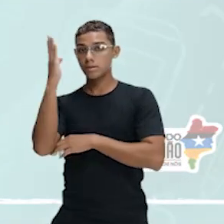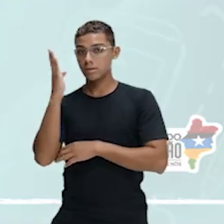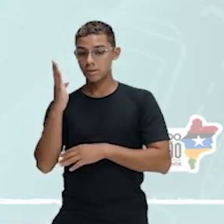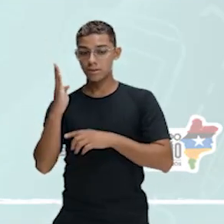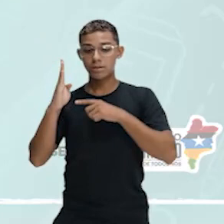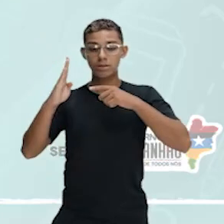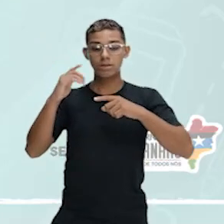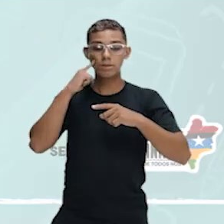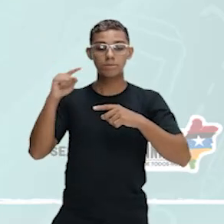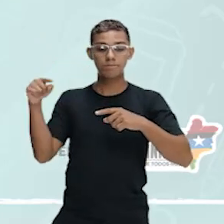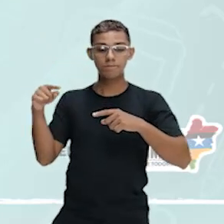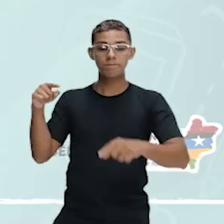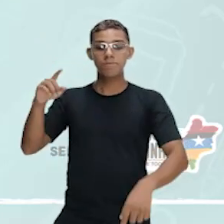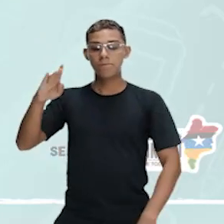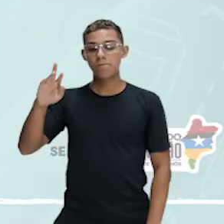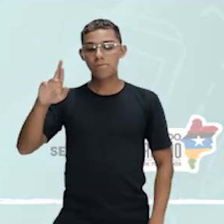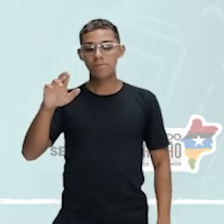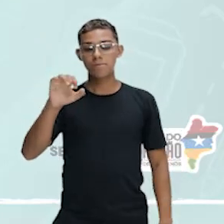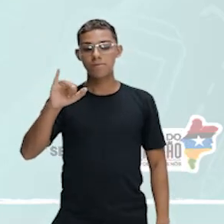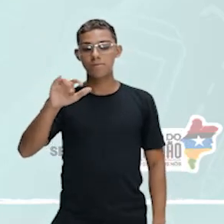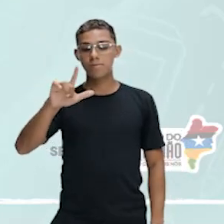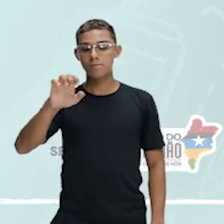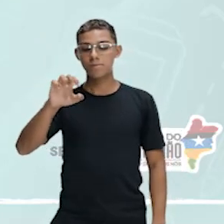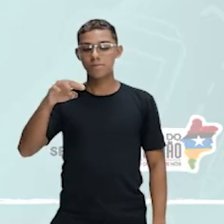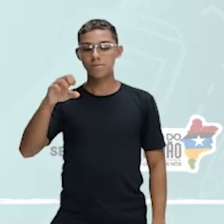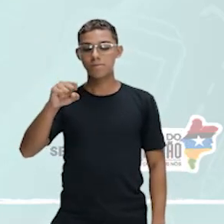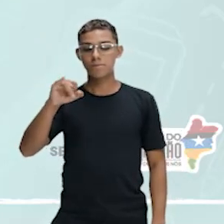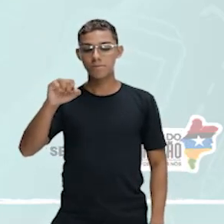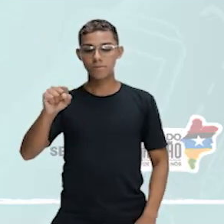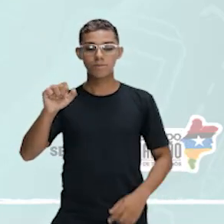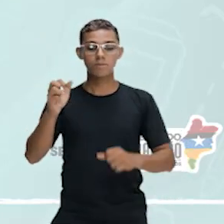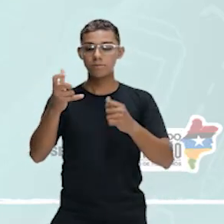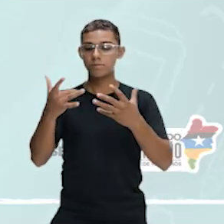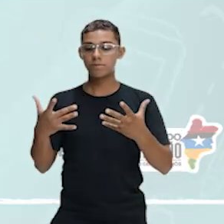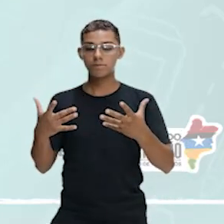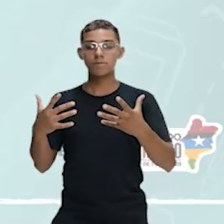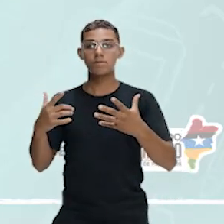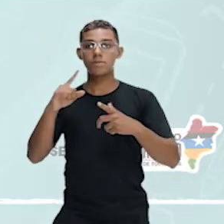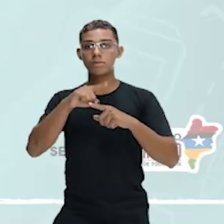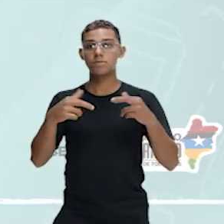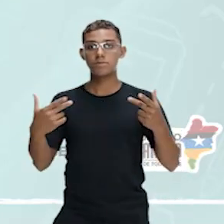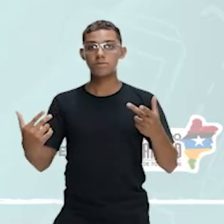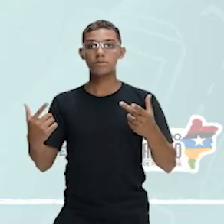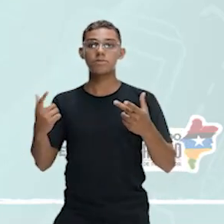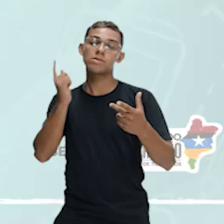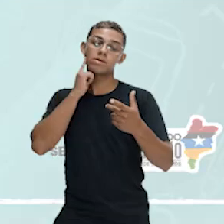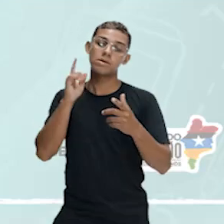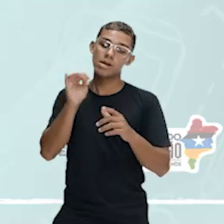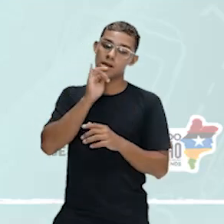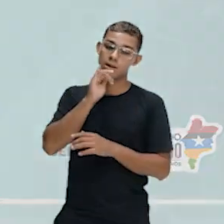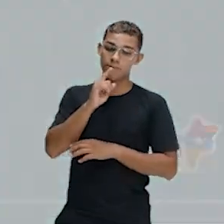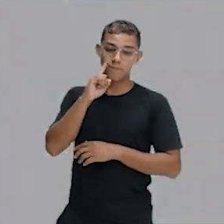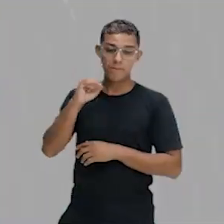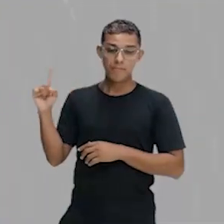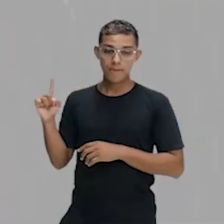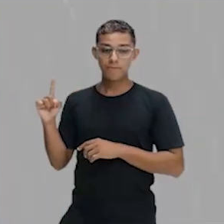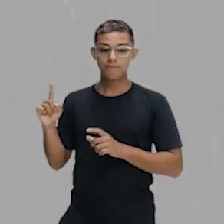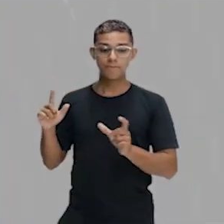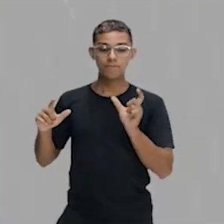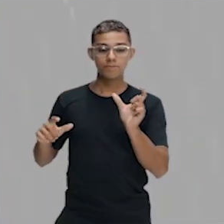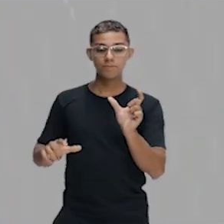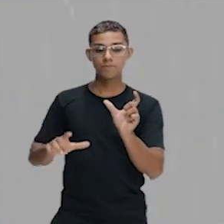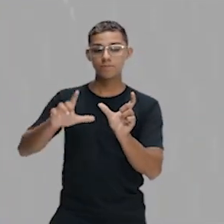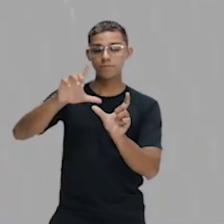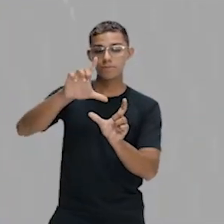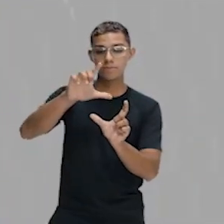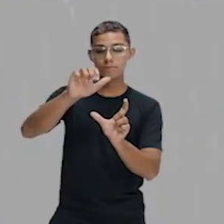utilizada como produto de extrativismo vegetal. No caso da seringueira, é extraído látex, que